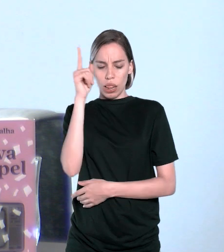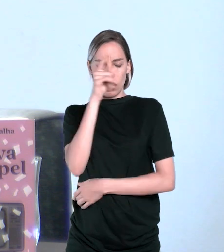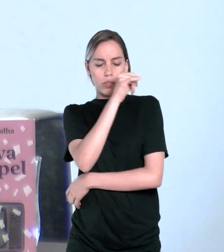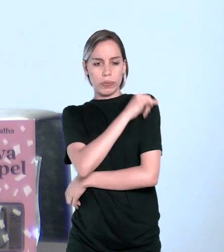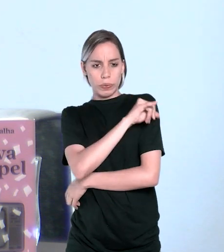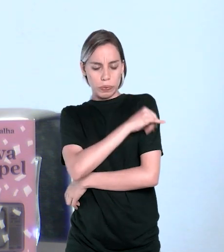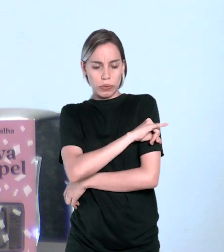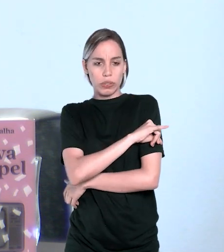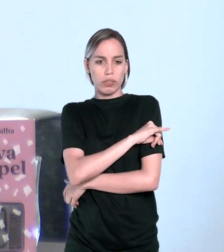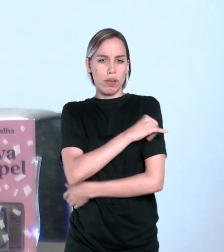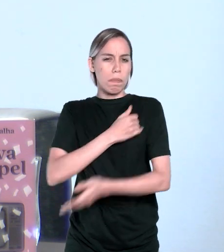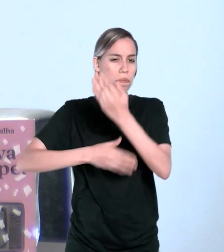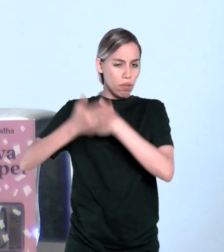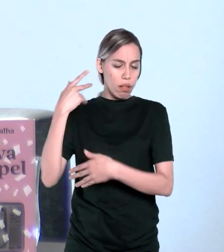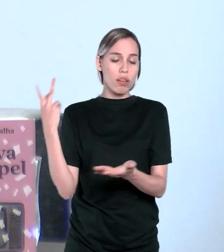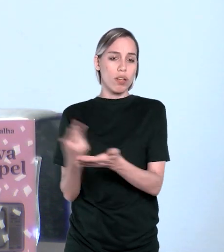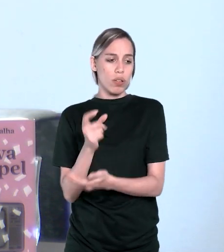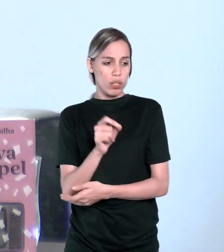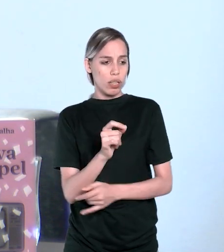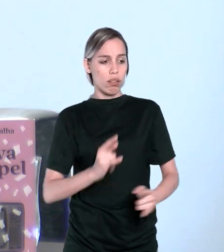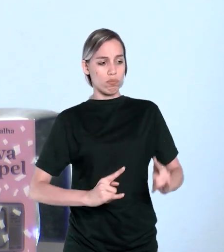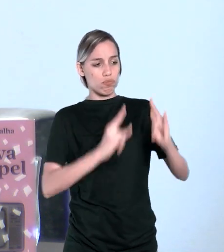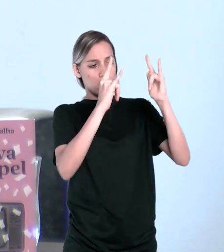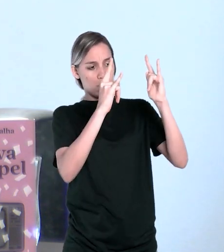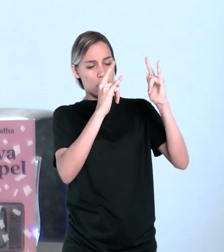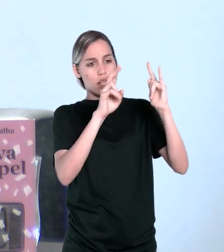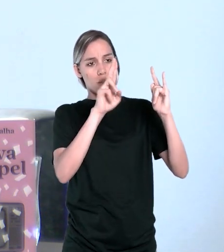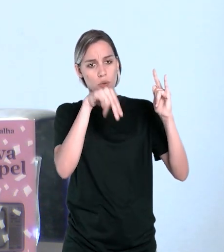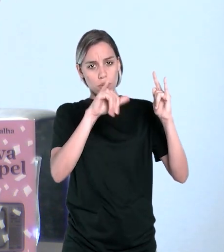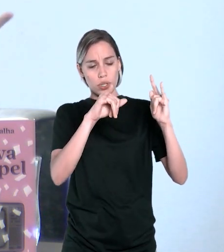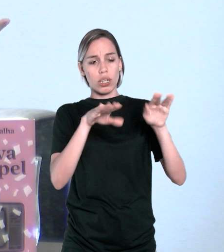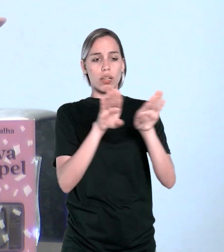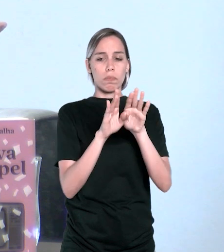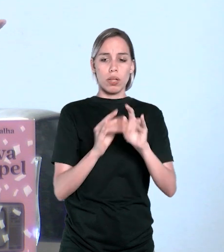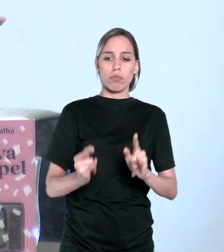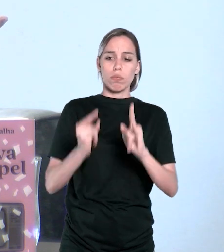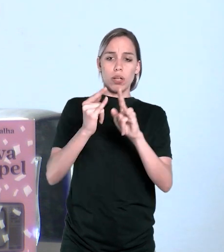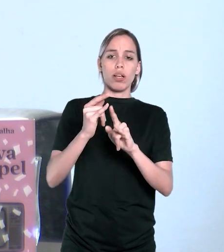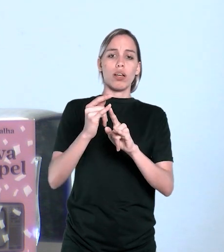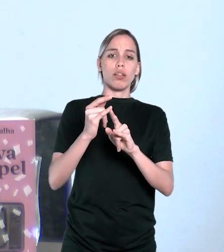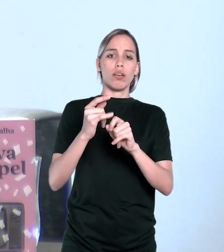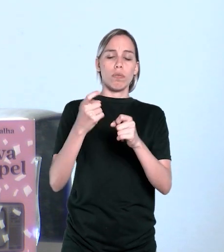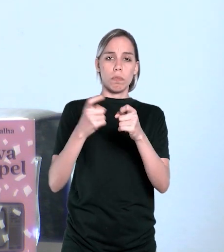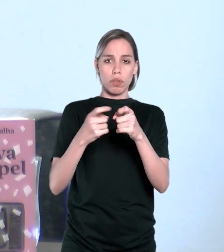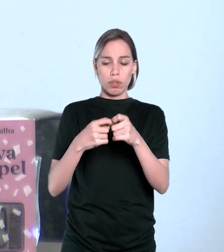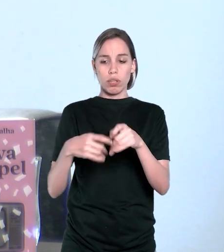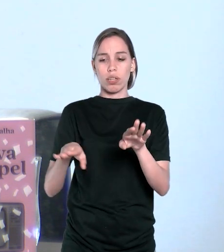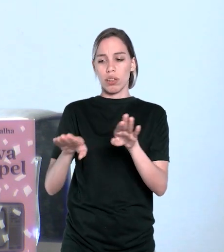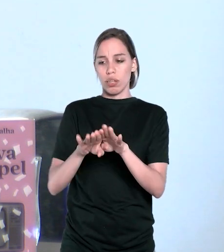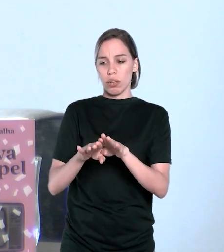foi demolido, o Palácio Monroe foi demolido, a escola de medicina ali na UFRJ foi demolida, foi tudo